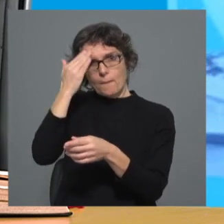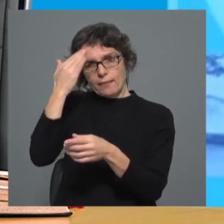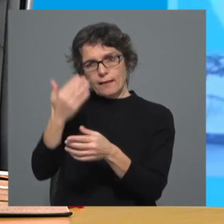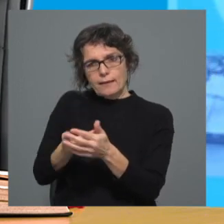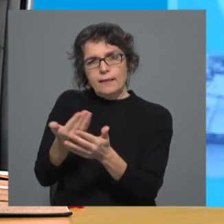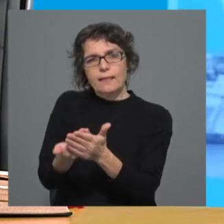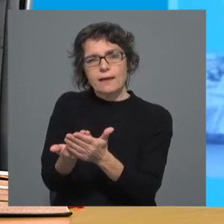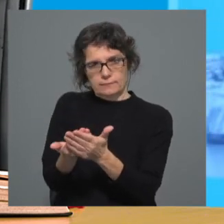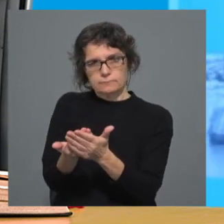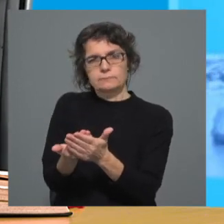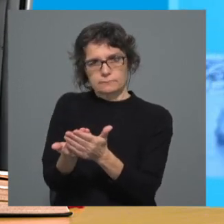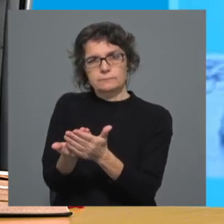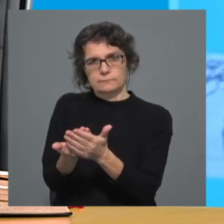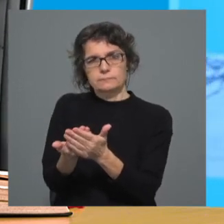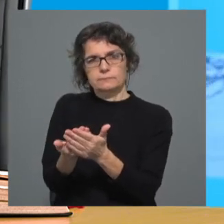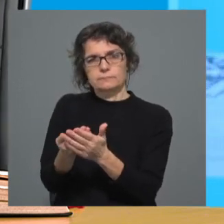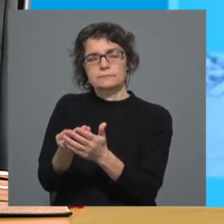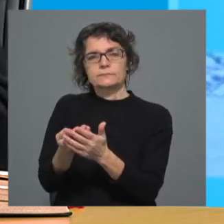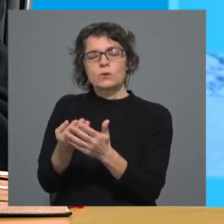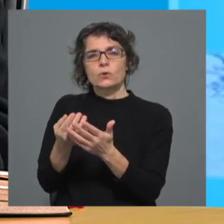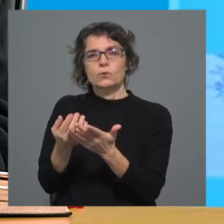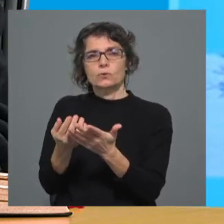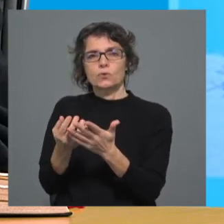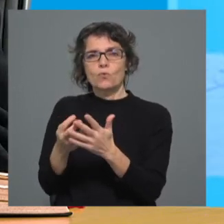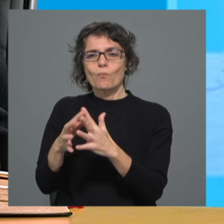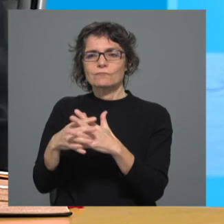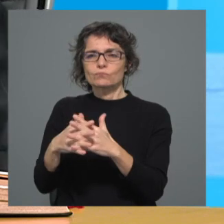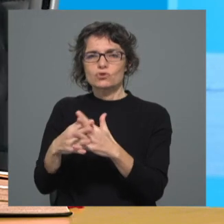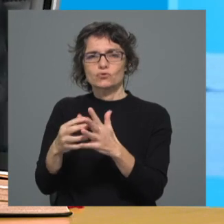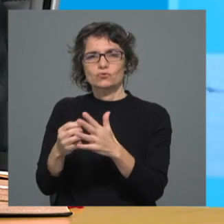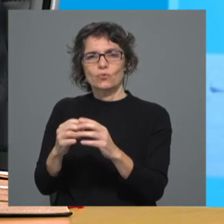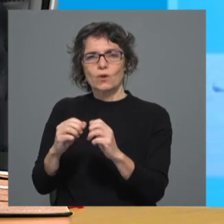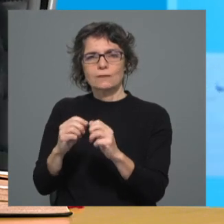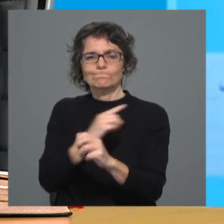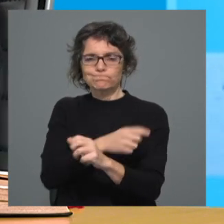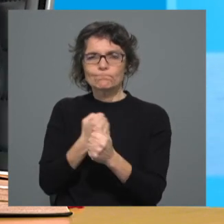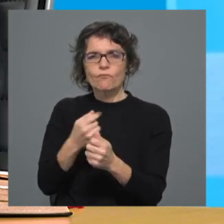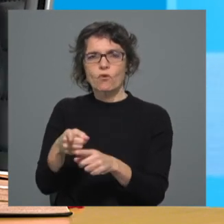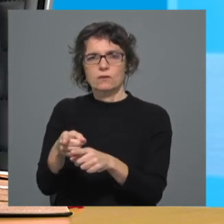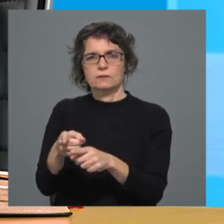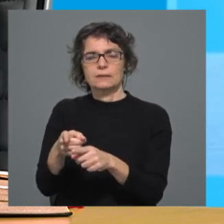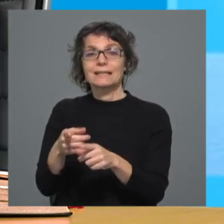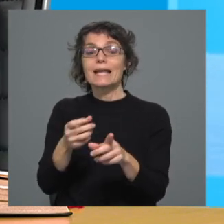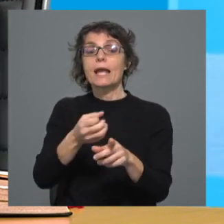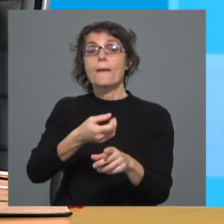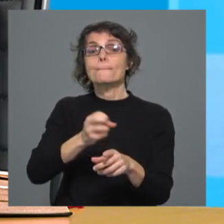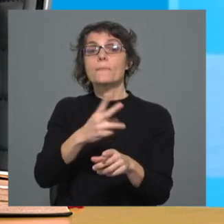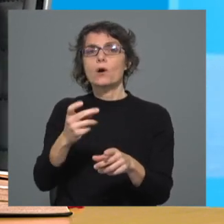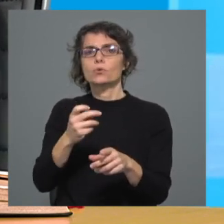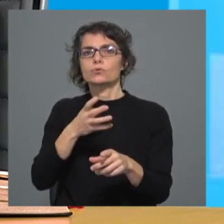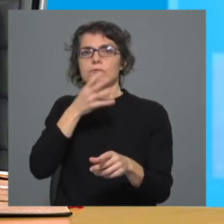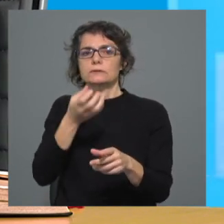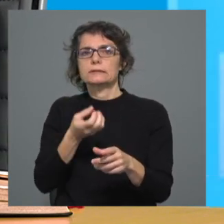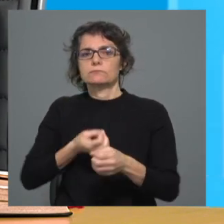de ideologia bem construída, que Paulo reage um bocadinho desta forma. Portanto, chamando a atenção para